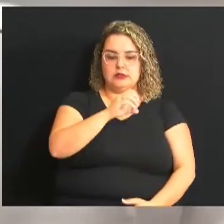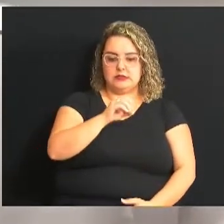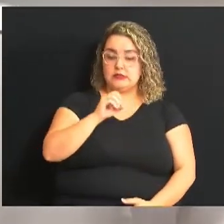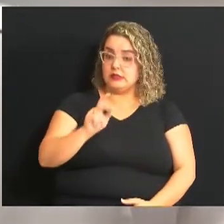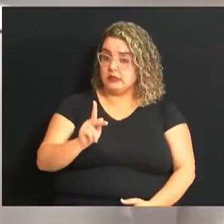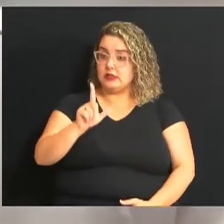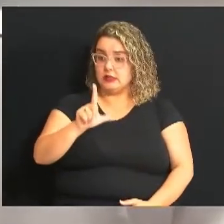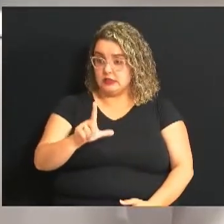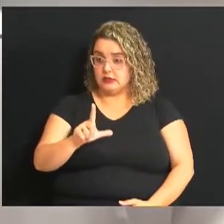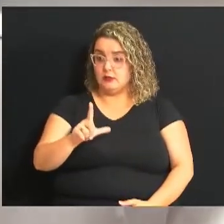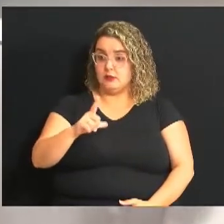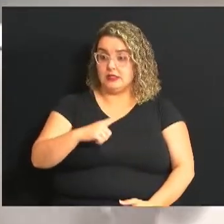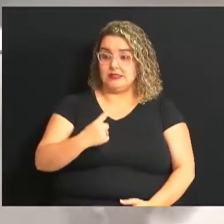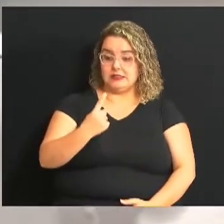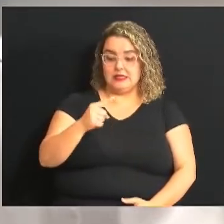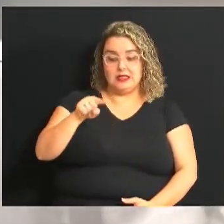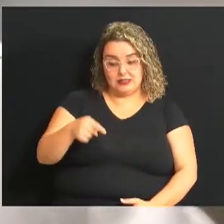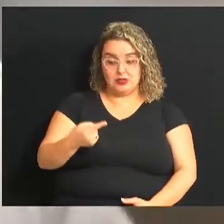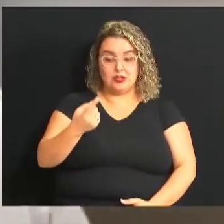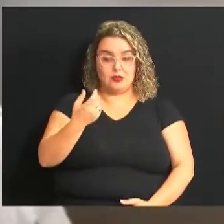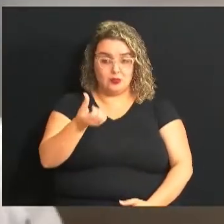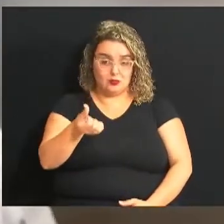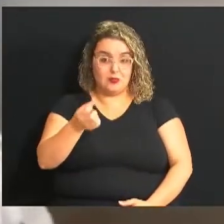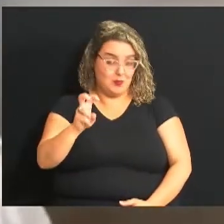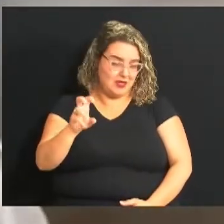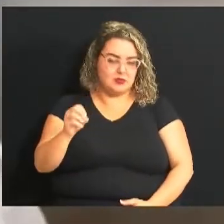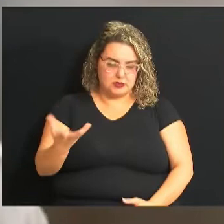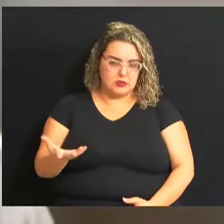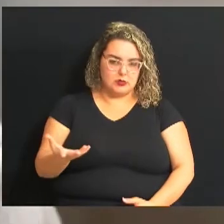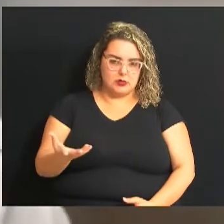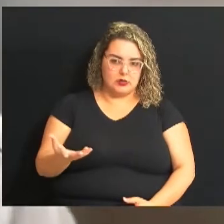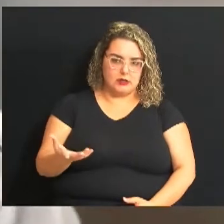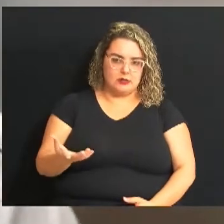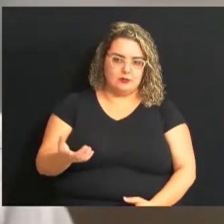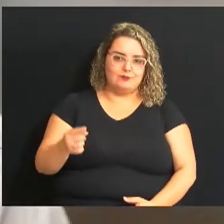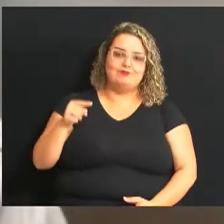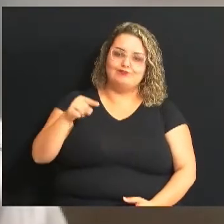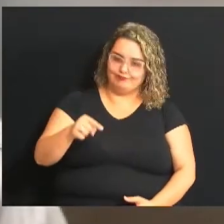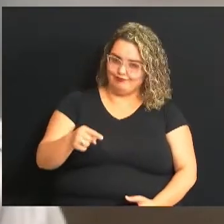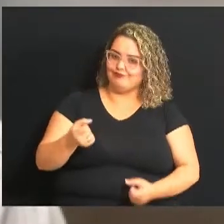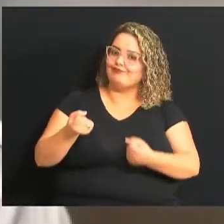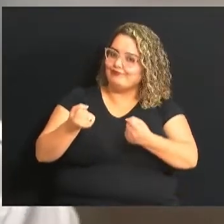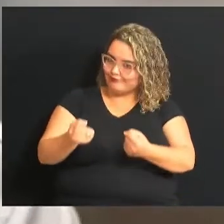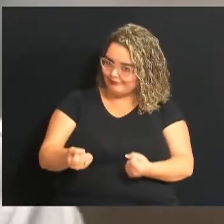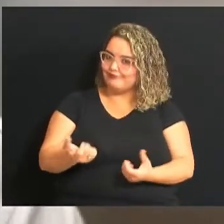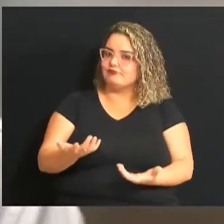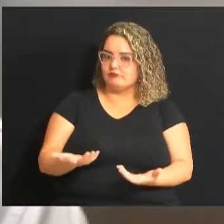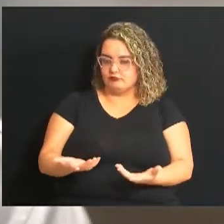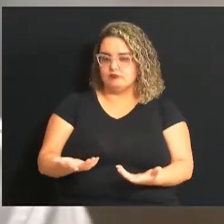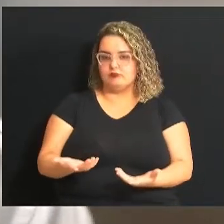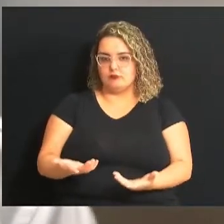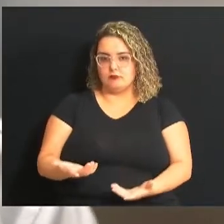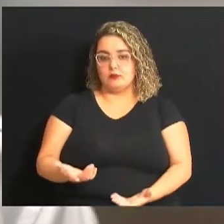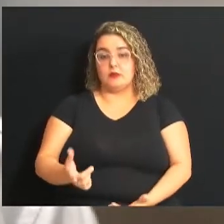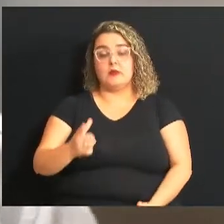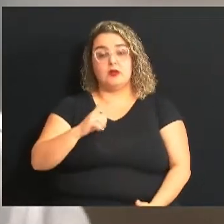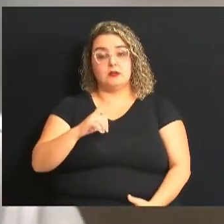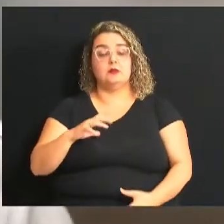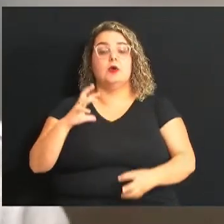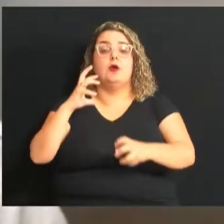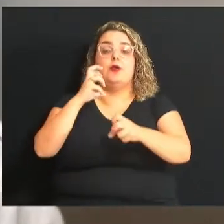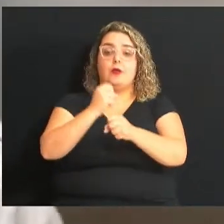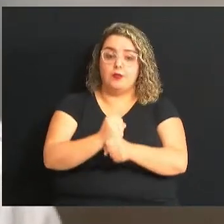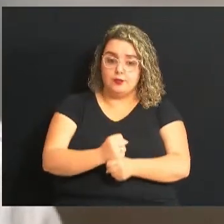ela tem 1,5 m de altura, 100 quilos para ele é muita coisa. Então, nós temos, com esse cálculo, você vai